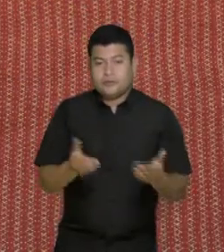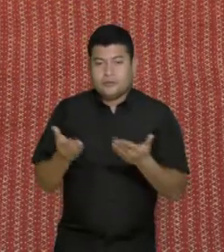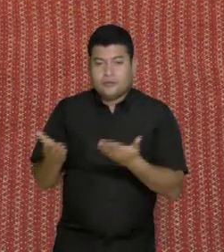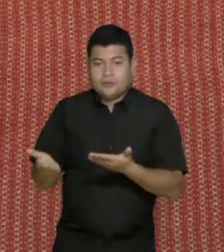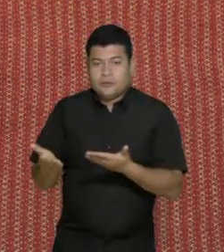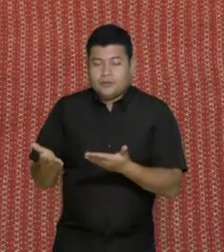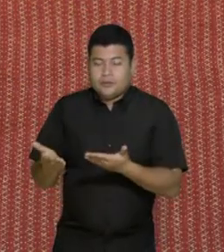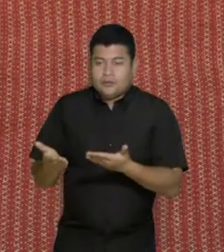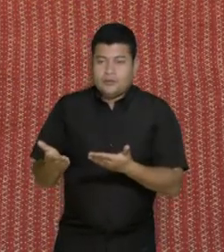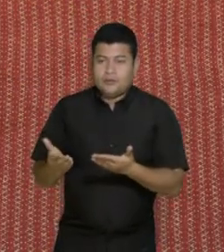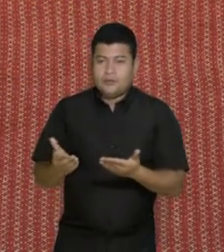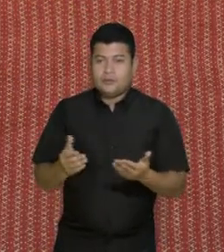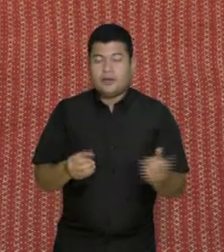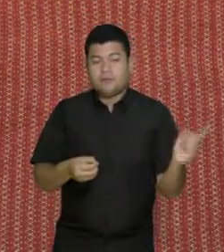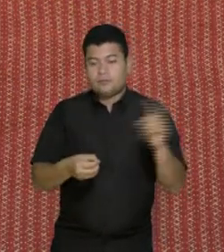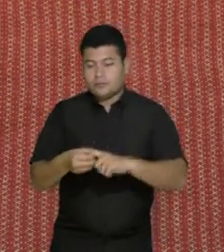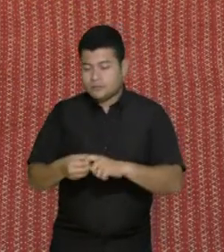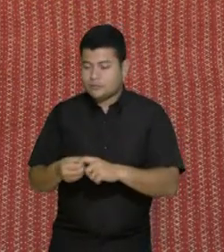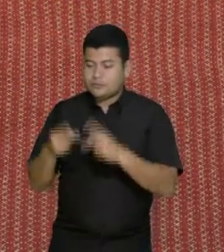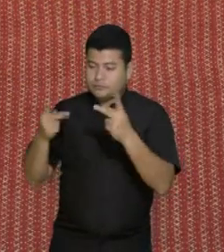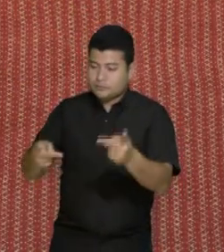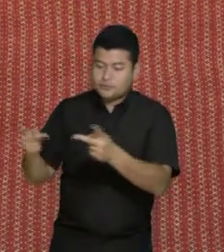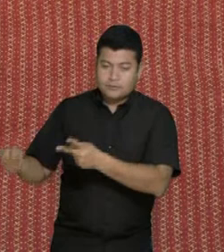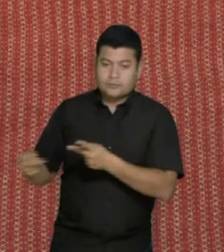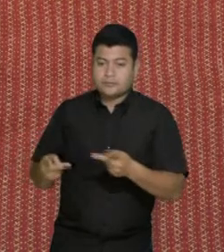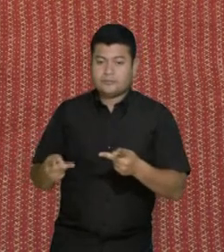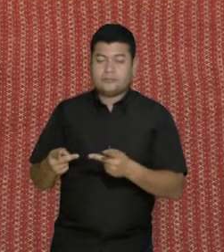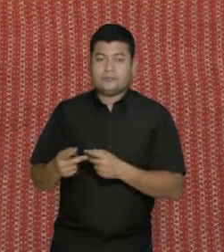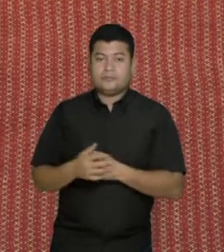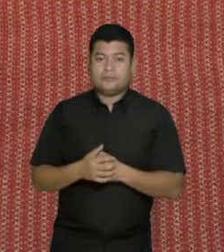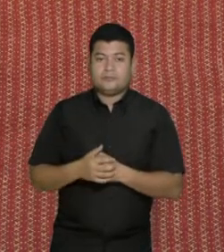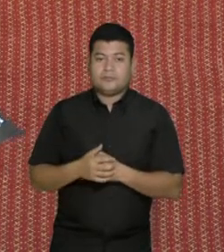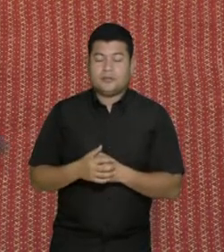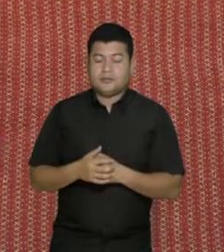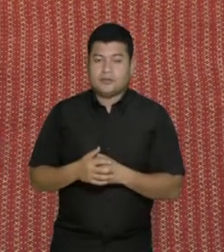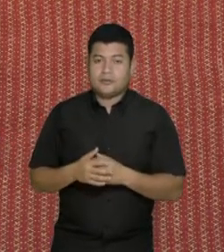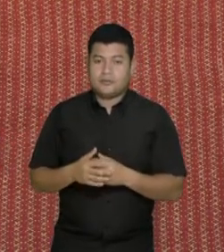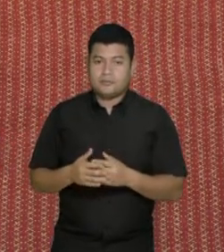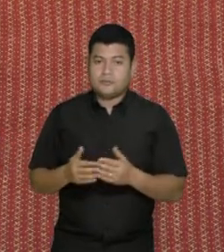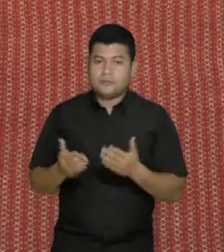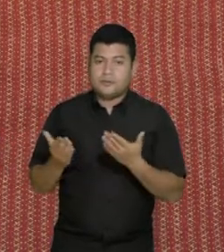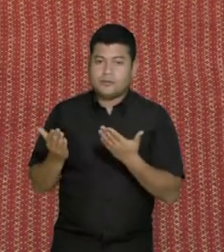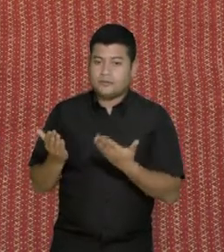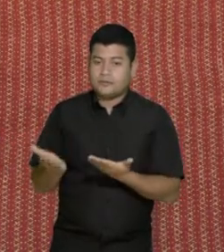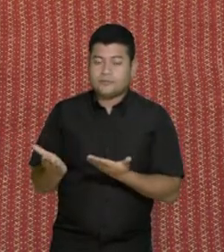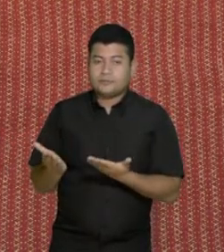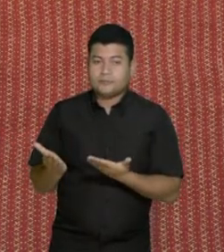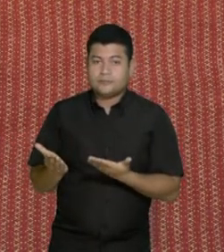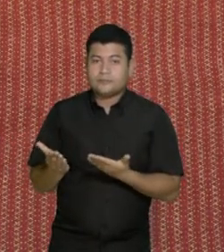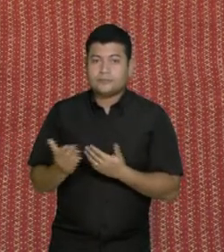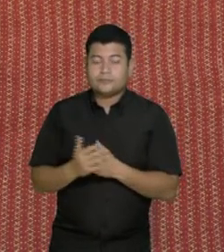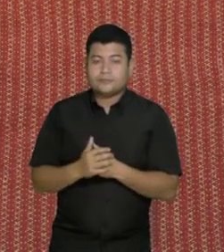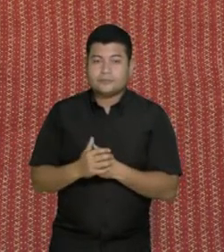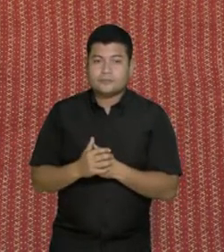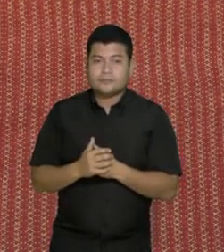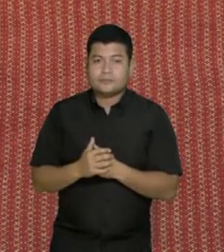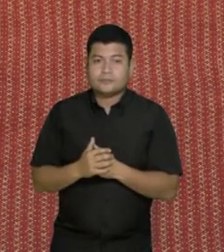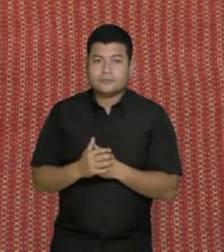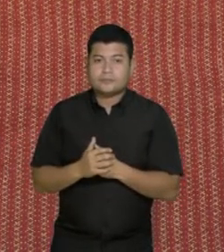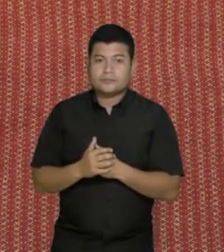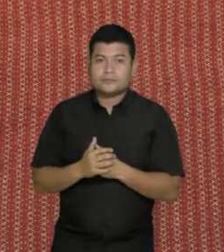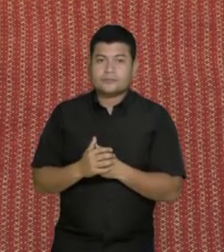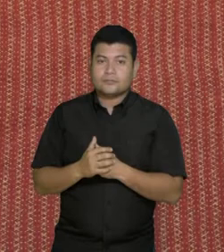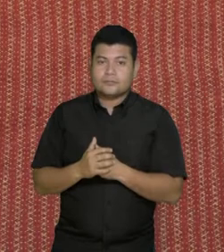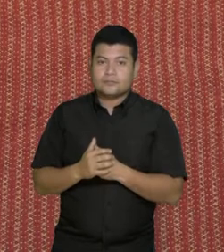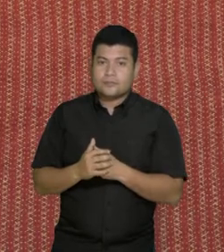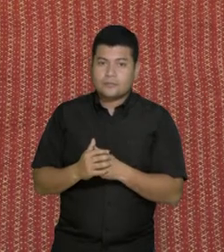trocar ideias e ver a beleza que ficou para trás é muito bom. Eu vejo para a nossa comunidade e por tudo onde a gente passa, a alegria do ser humano em estar